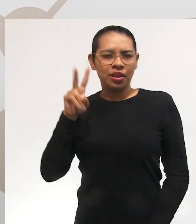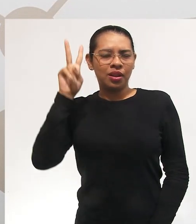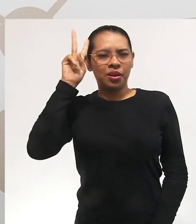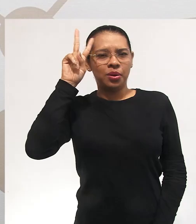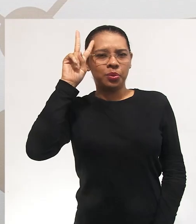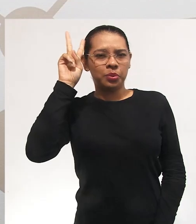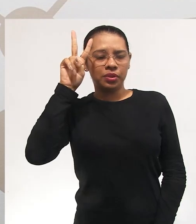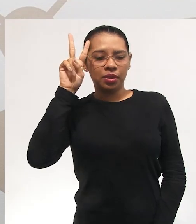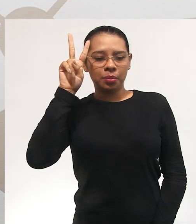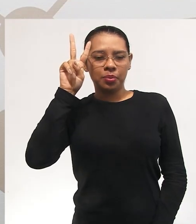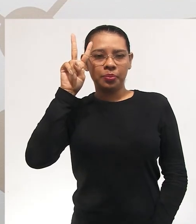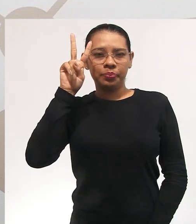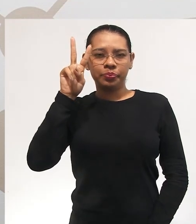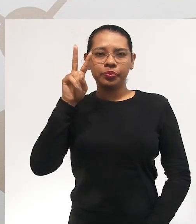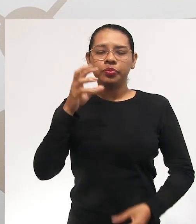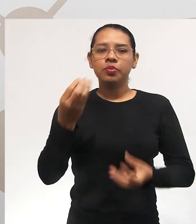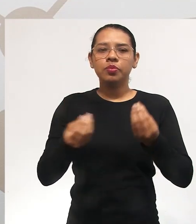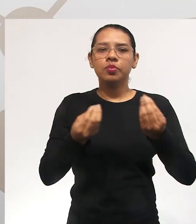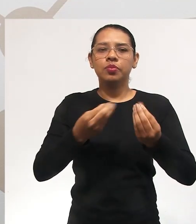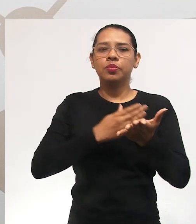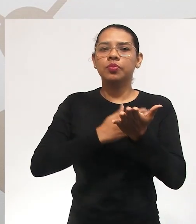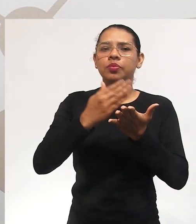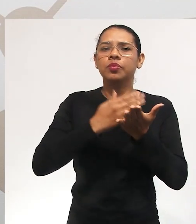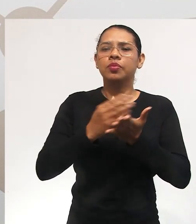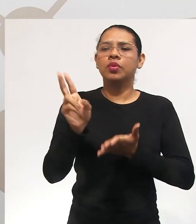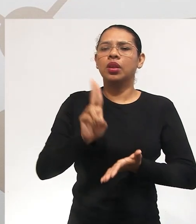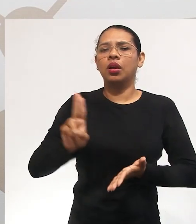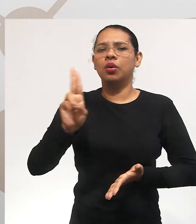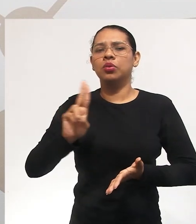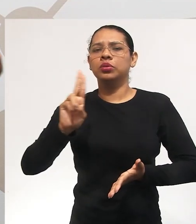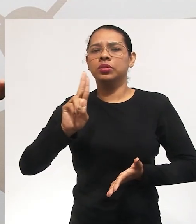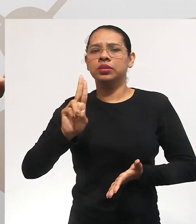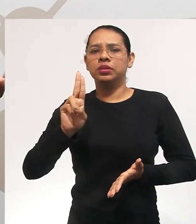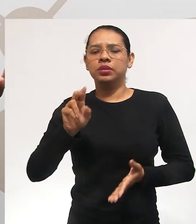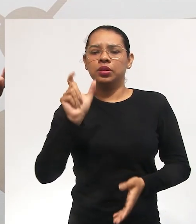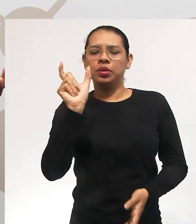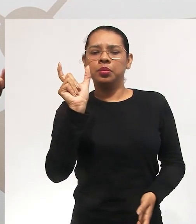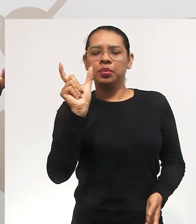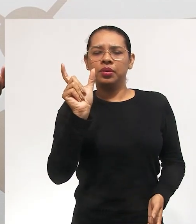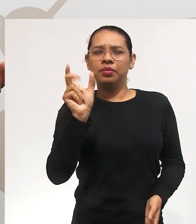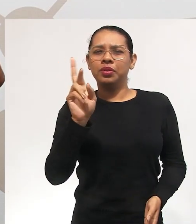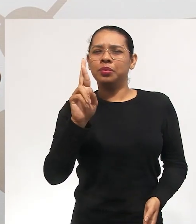se usar a expressão que substitui rua.